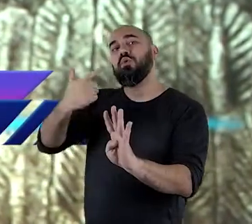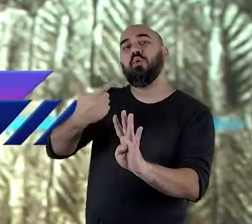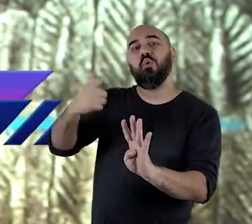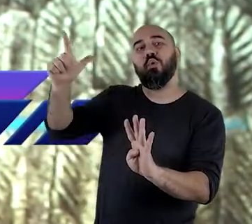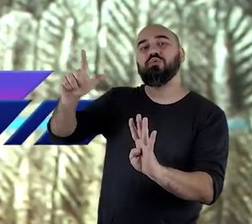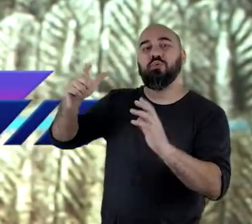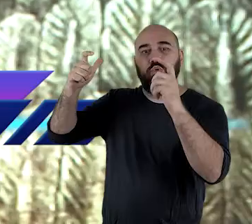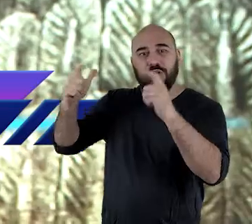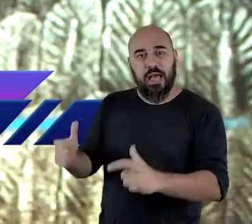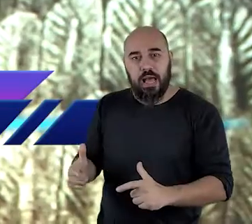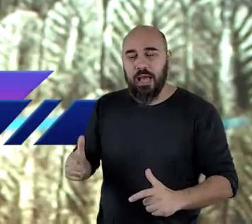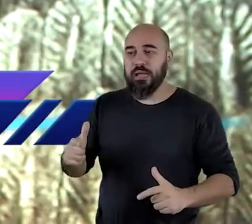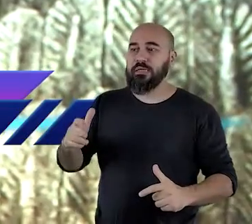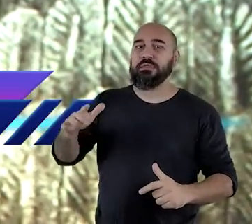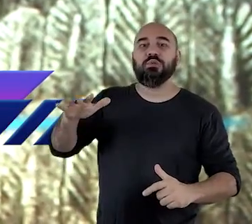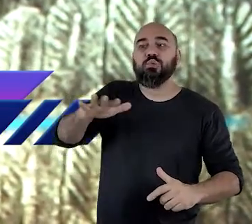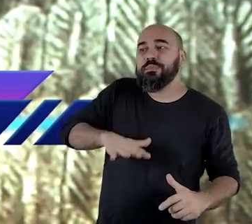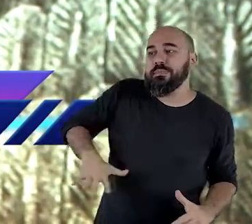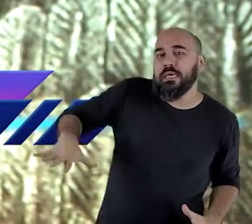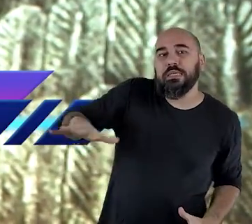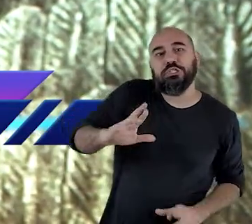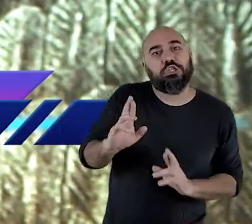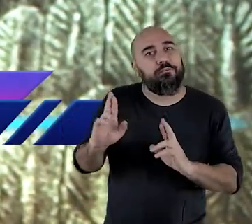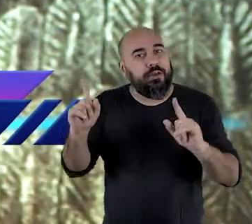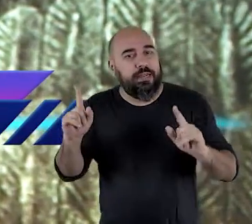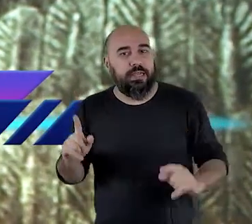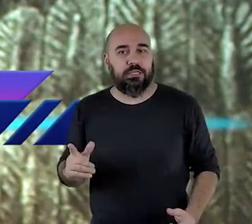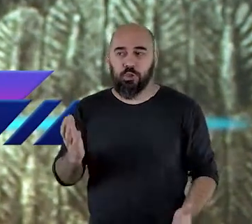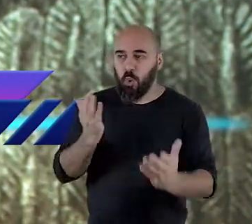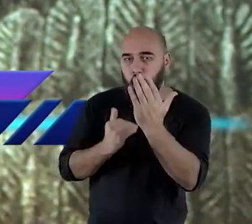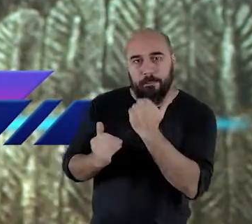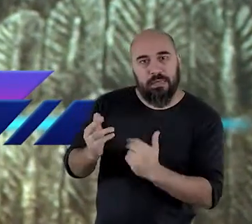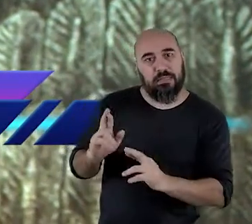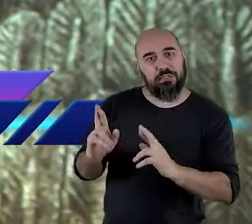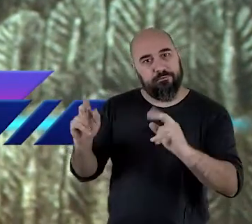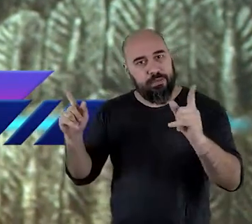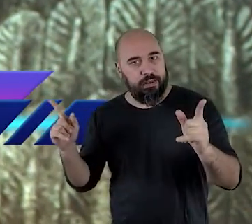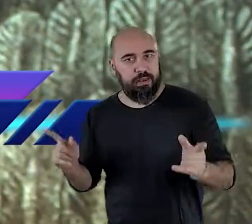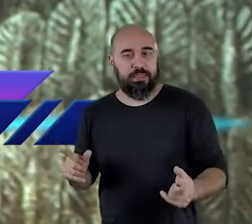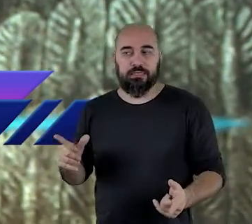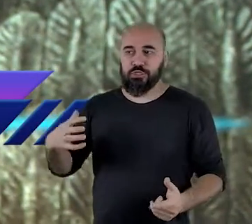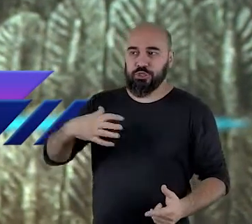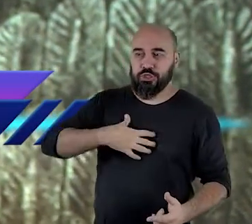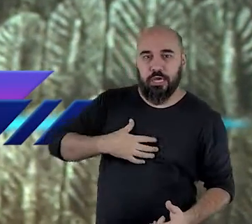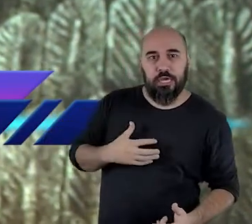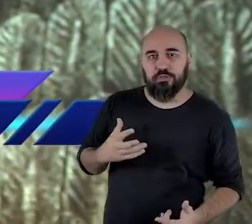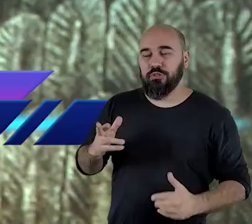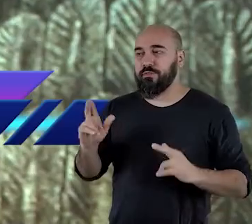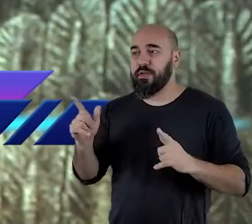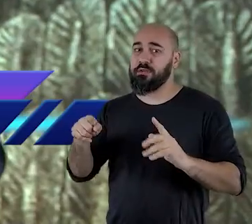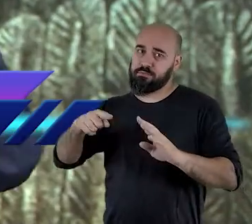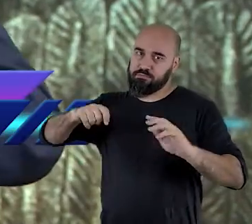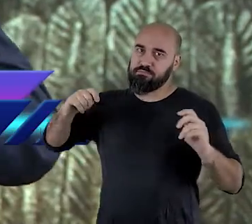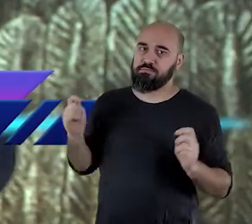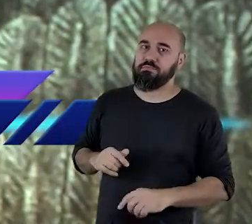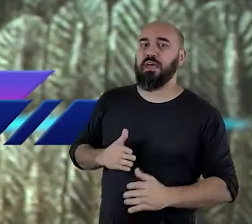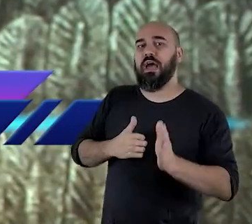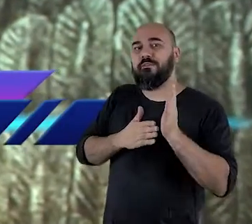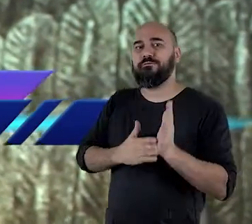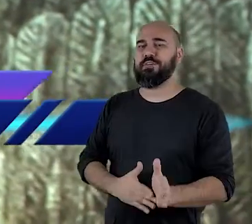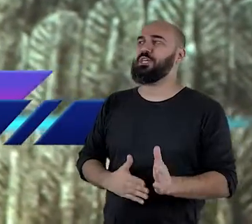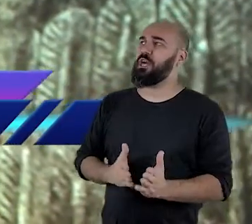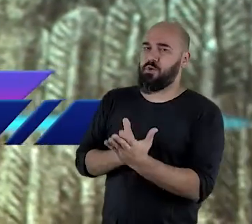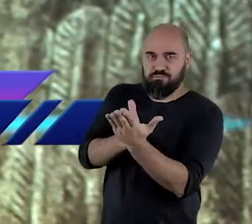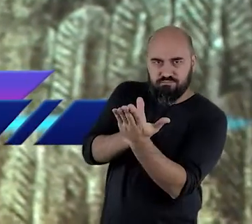suas casas, em um ambiente contrário, ainda é possível ser fiel a Deus. Não é o